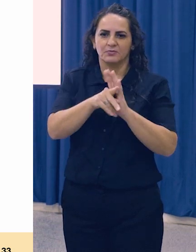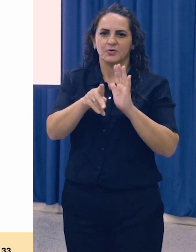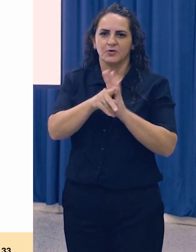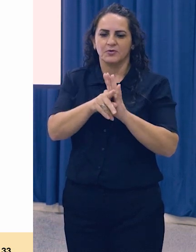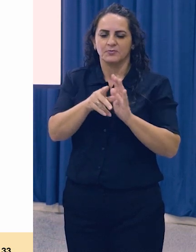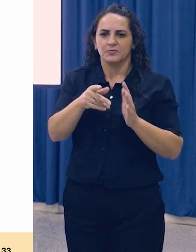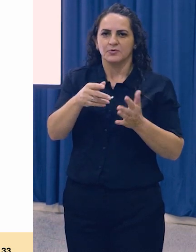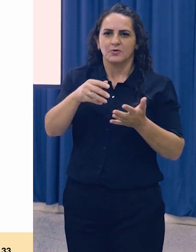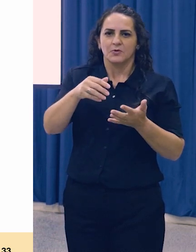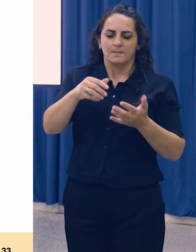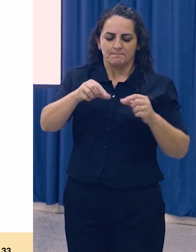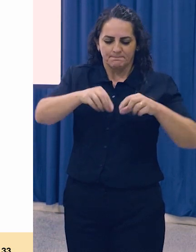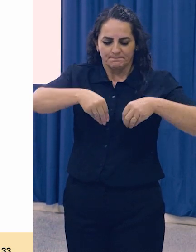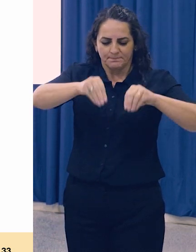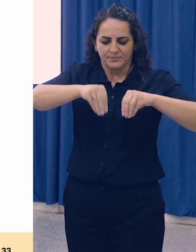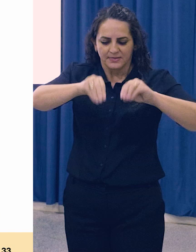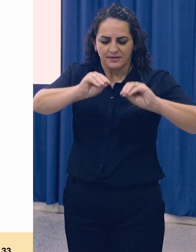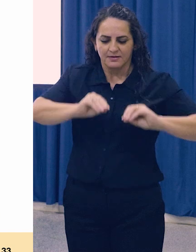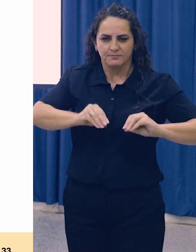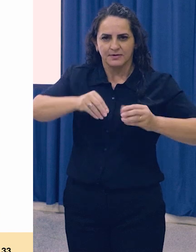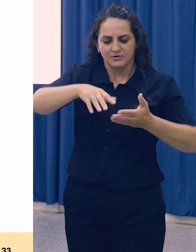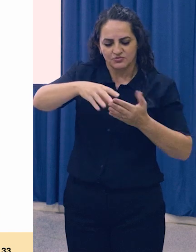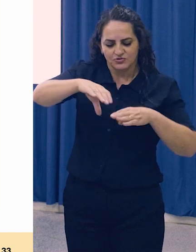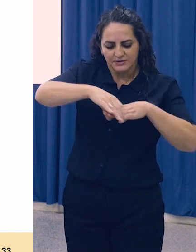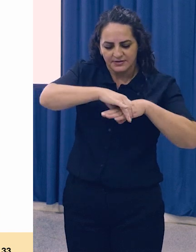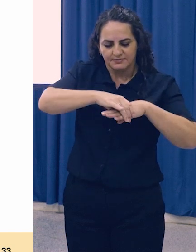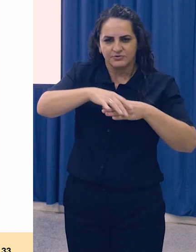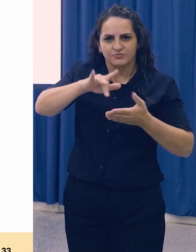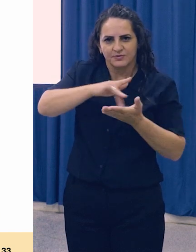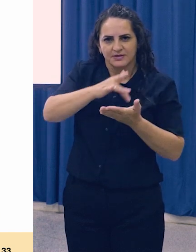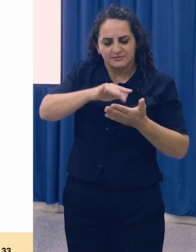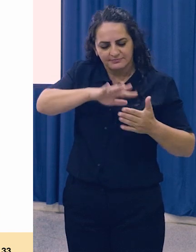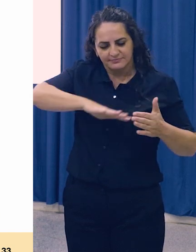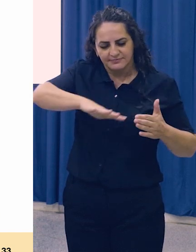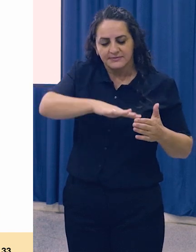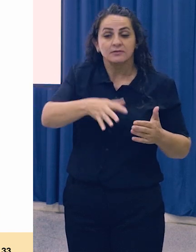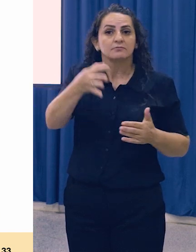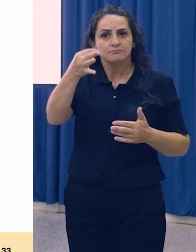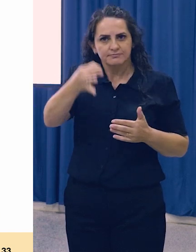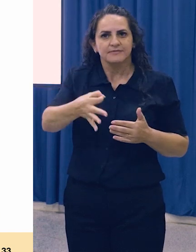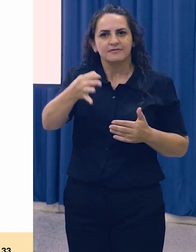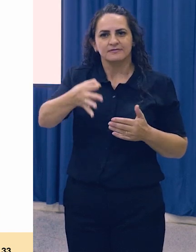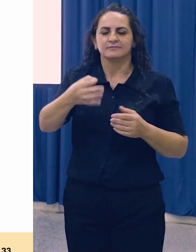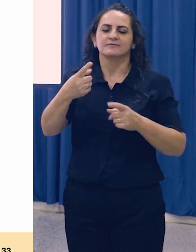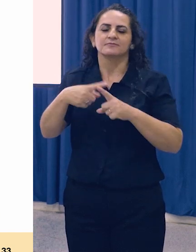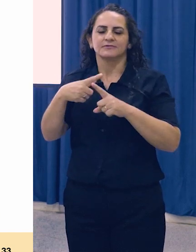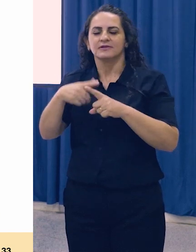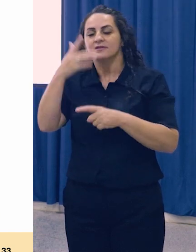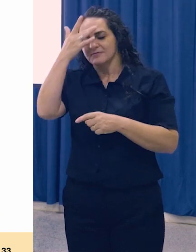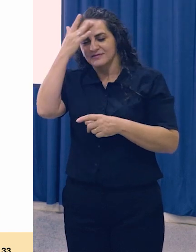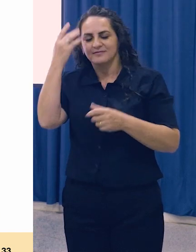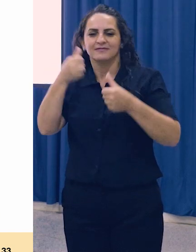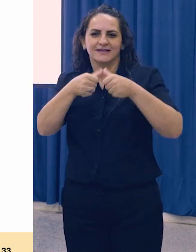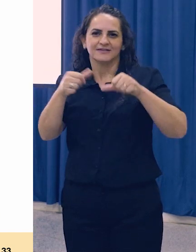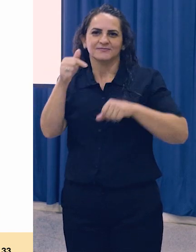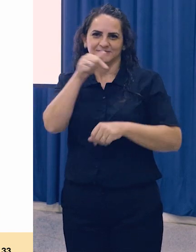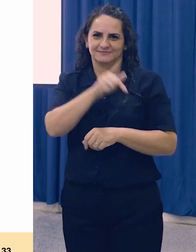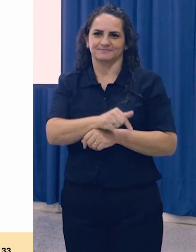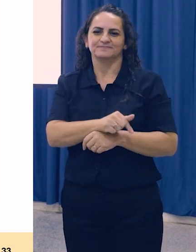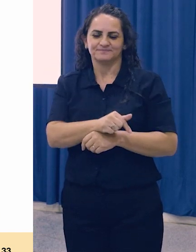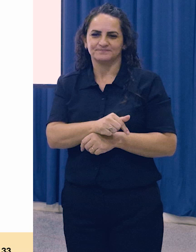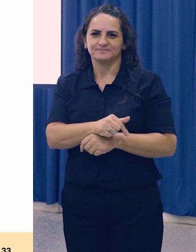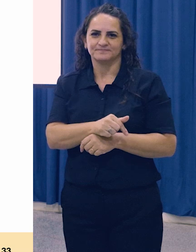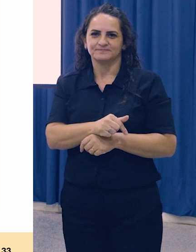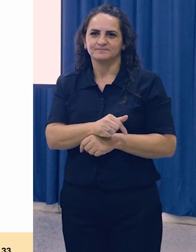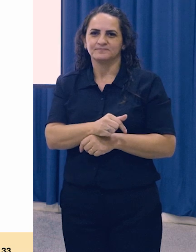A sapatilha precisa de um lugar específico, mas que deu muito certo porque era onde o público estava, né? Onde o pessoal